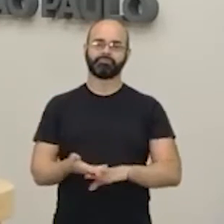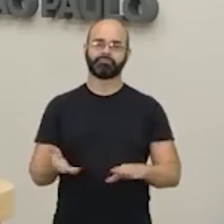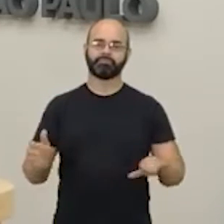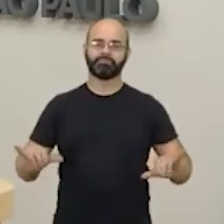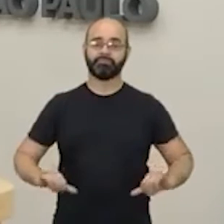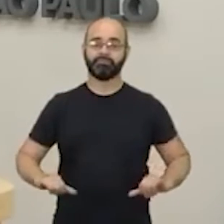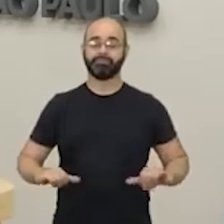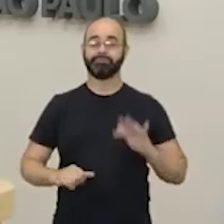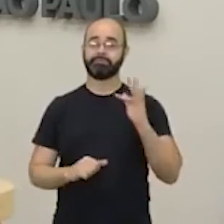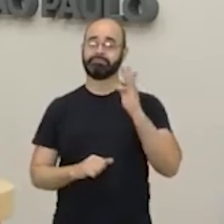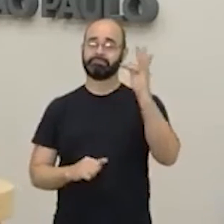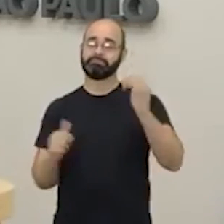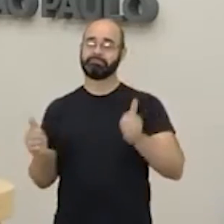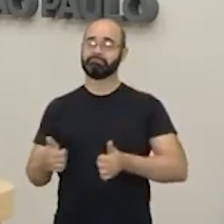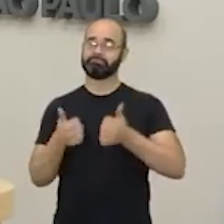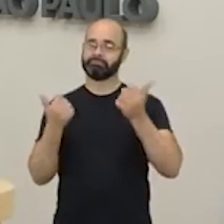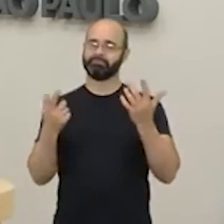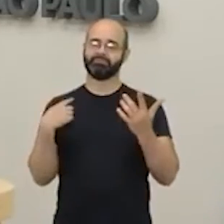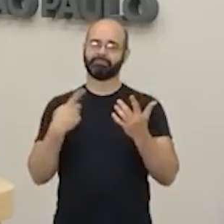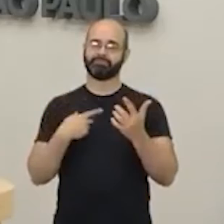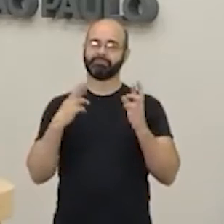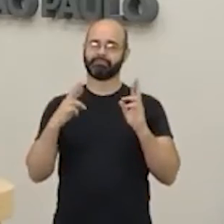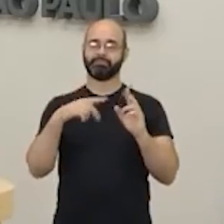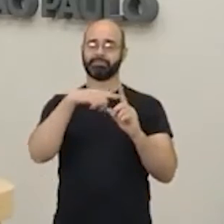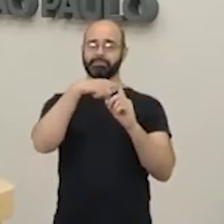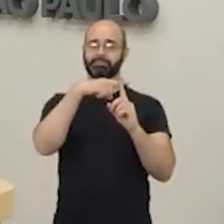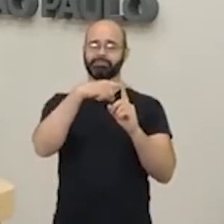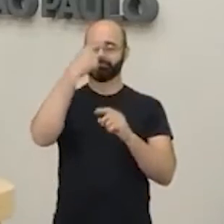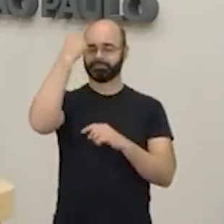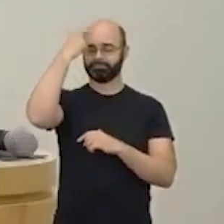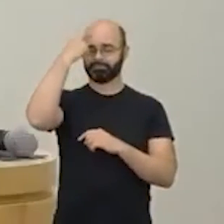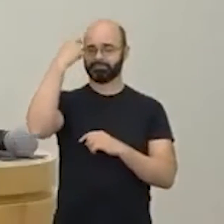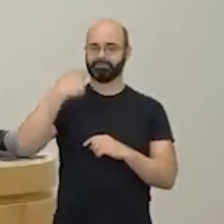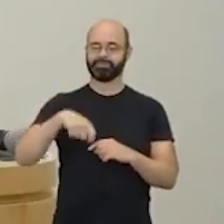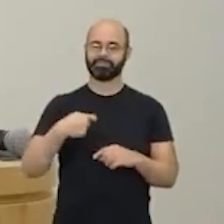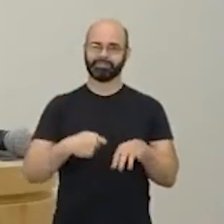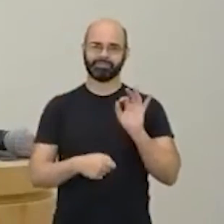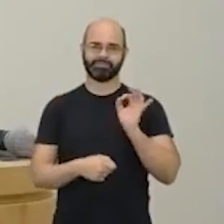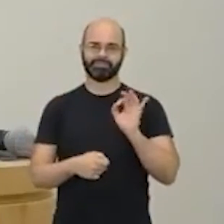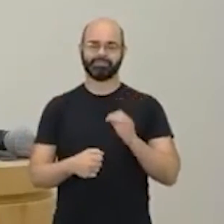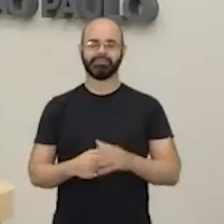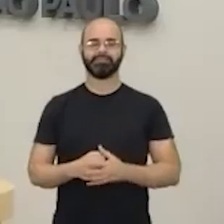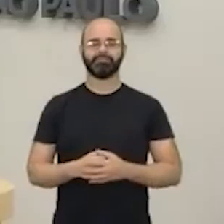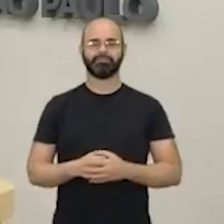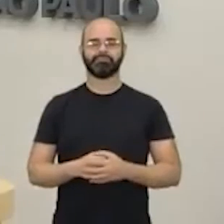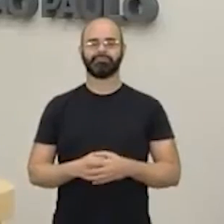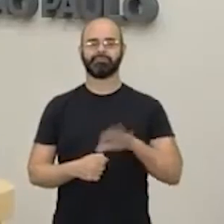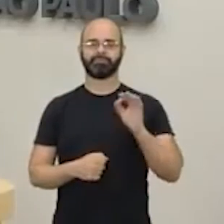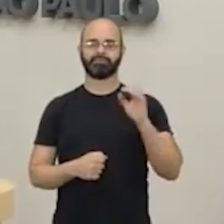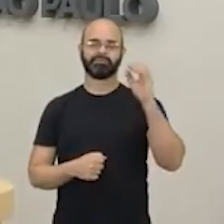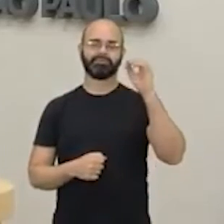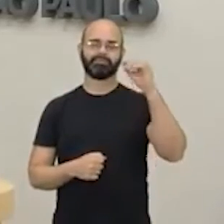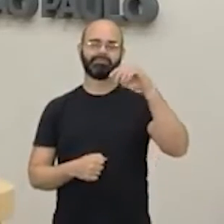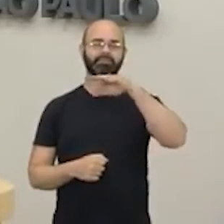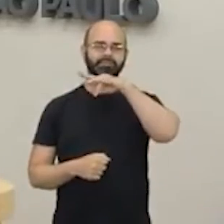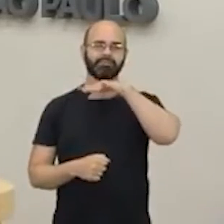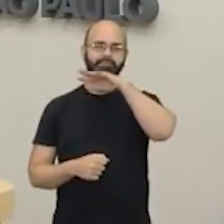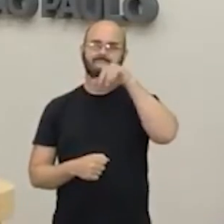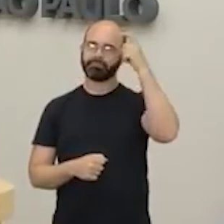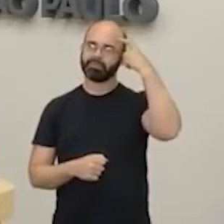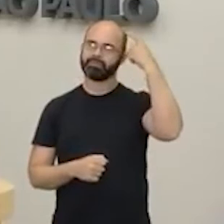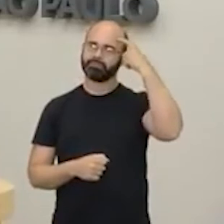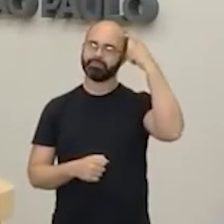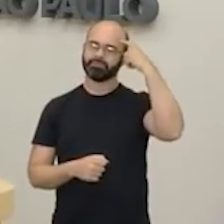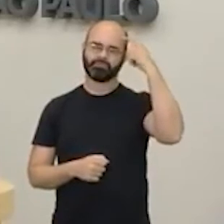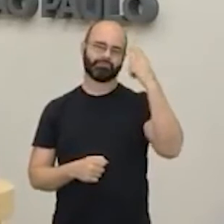quem sabe no futuro melhor, né? A gente sempre tem que pensar positivo, né, Magno? É isso aí. Pensando sempre no mal, não dá. Sempre pensando aí